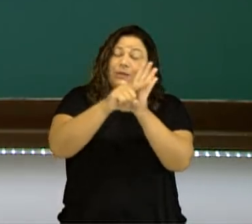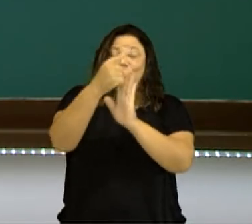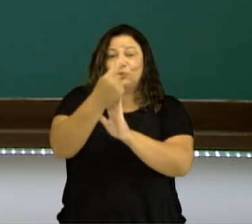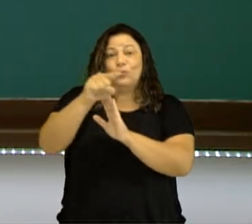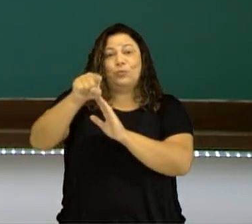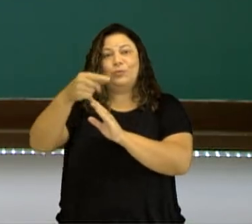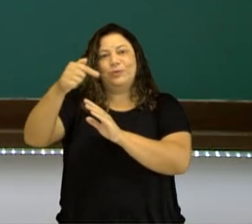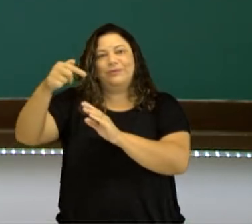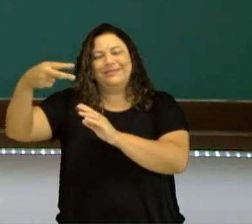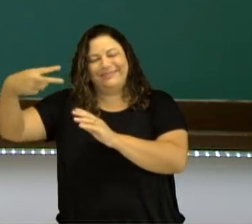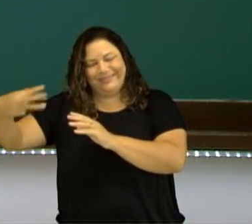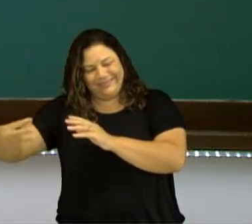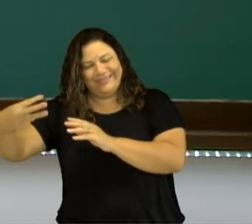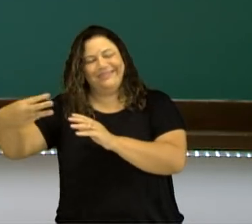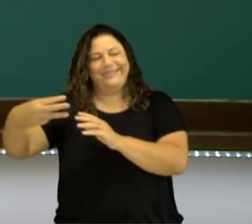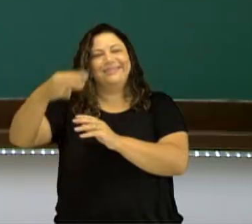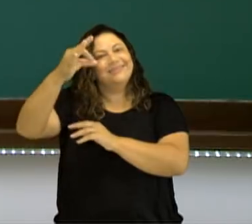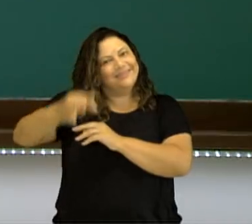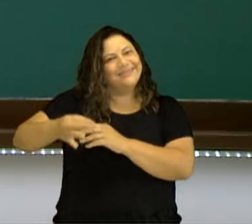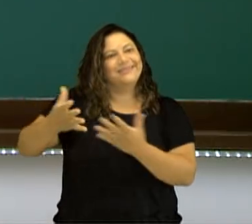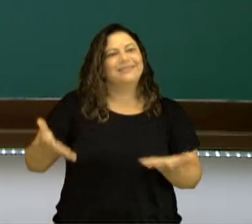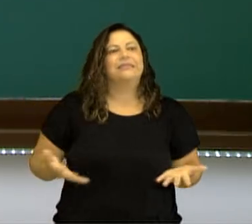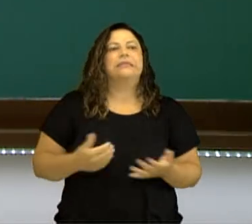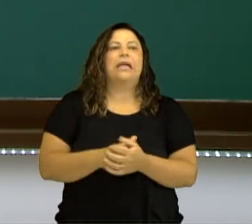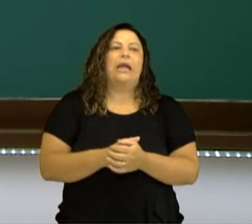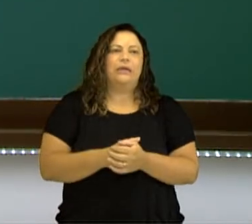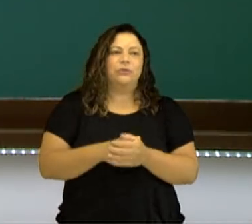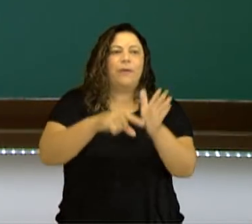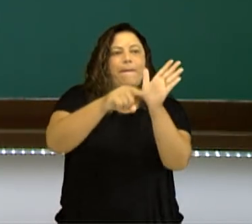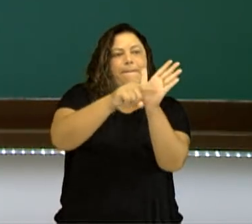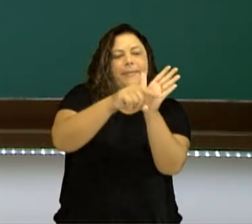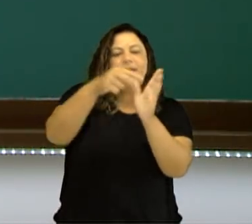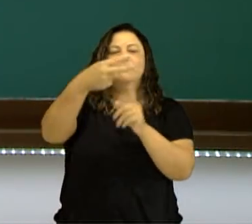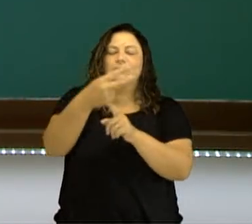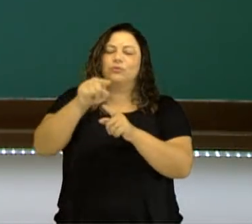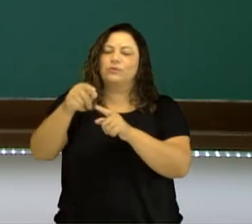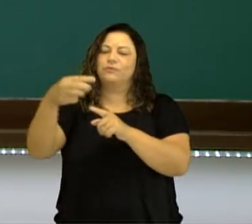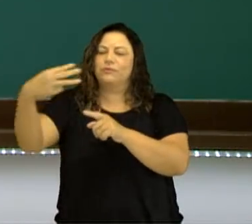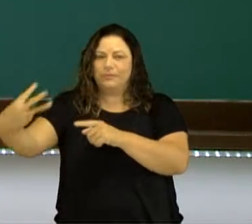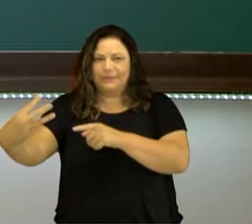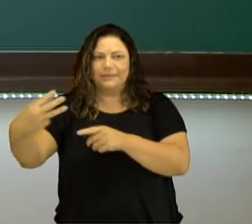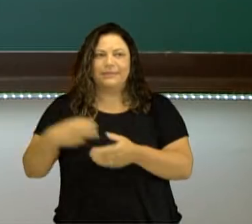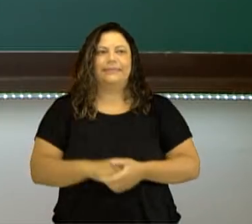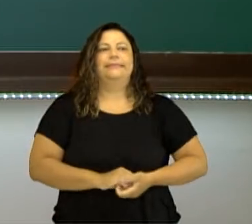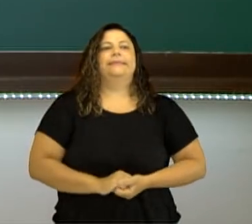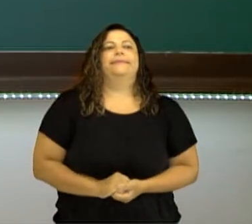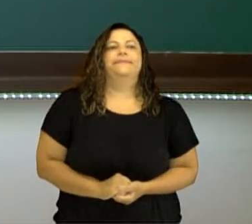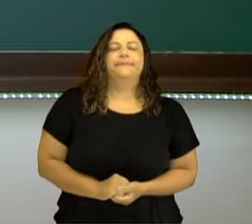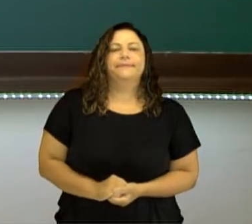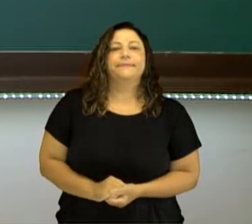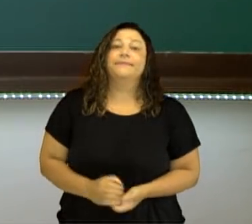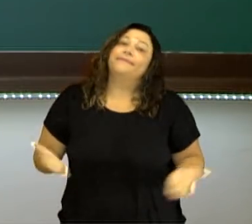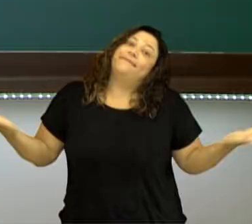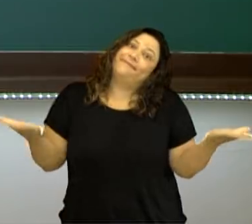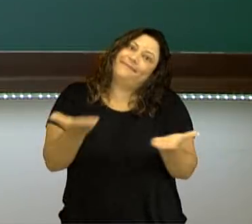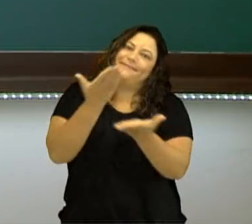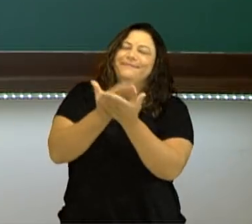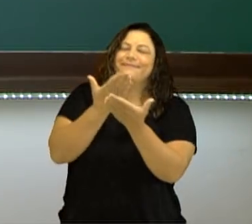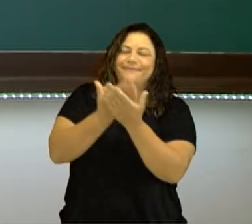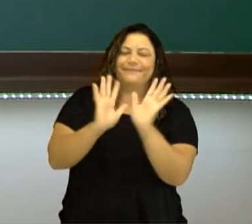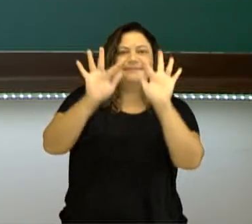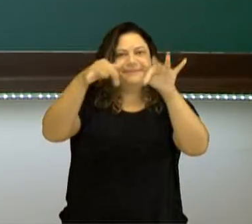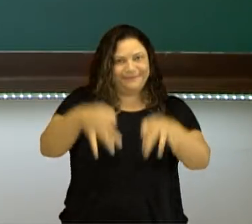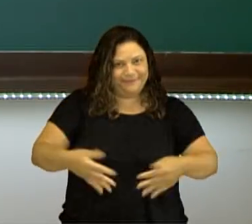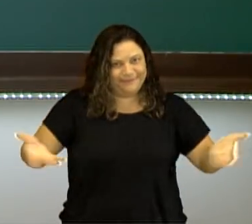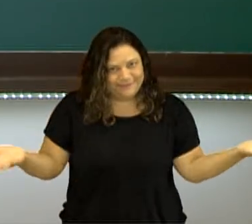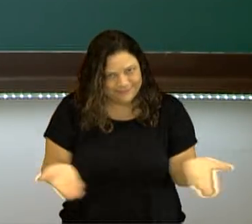desse intervalo proposto aqui na letra C, entre o menos 2 e o 3. Então a nossa aula fica por